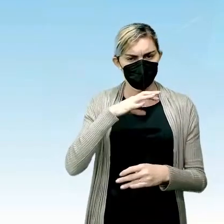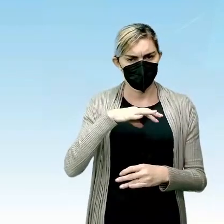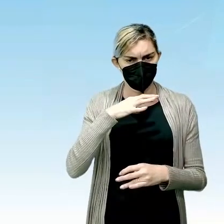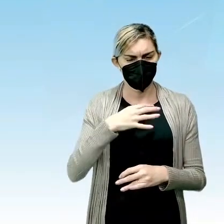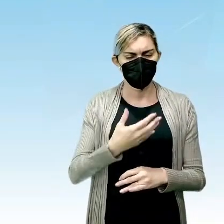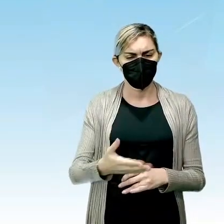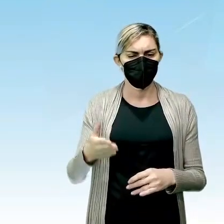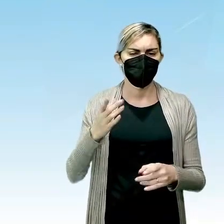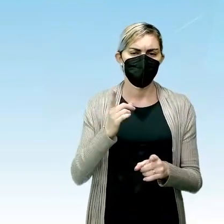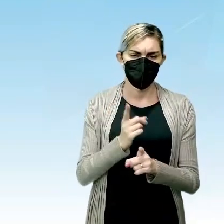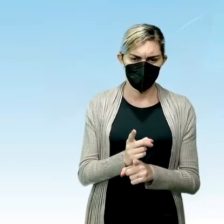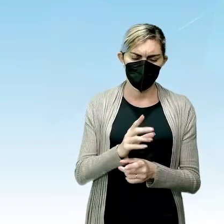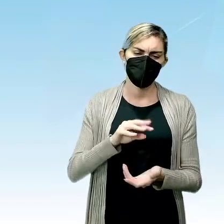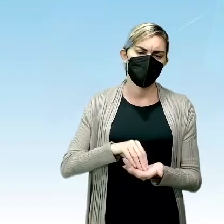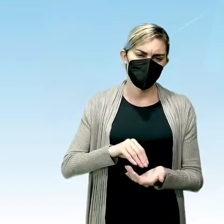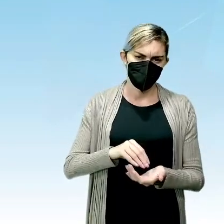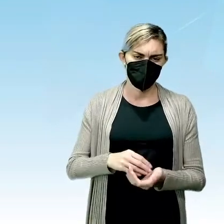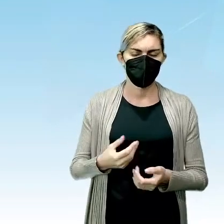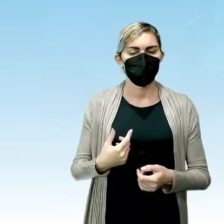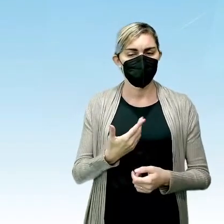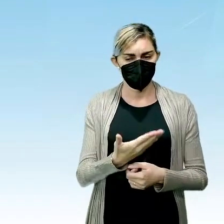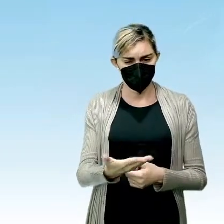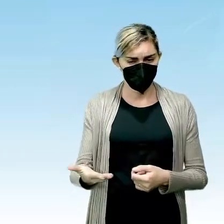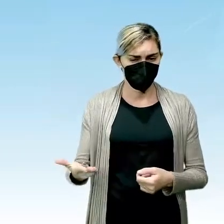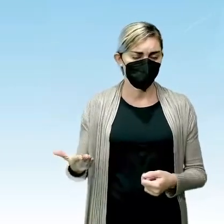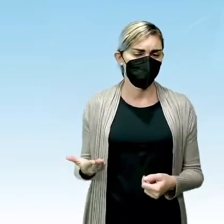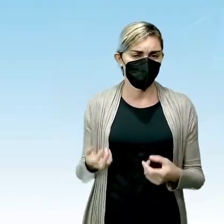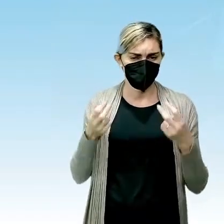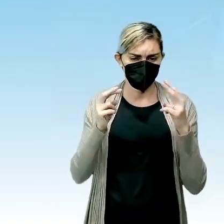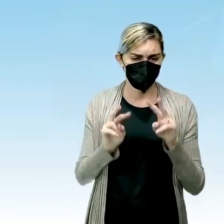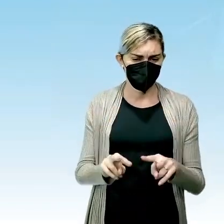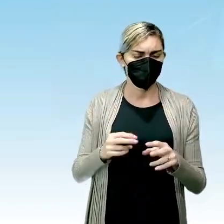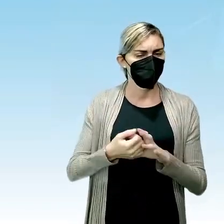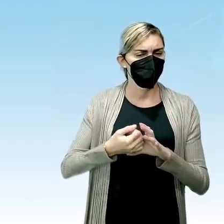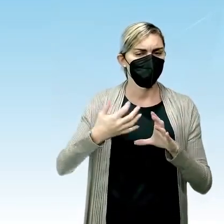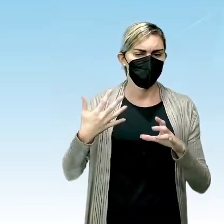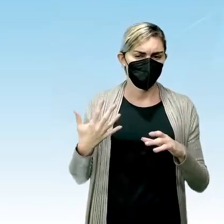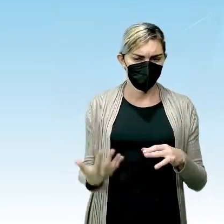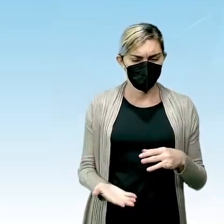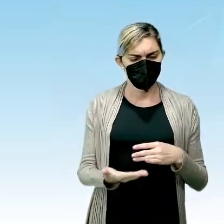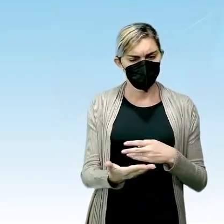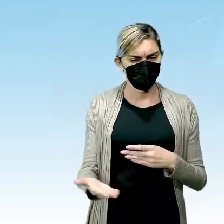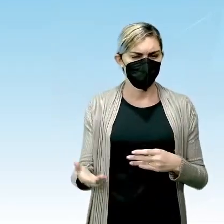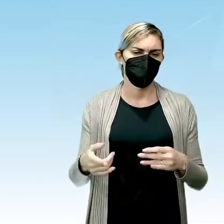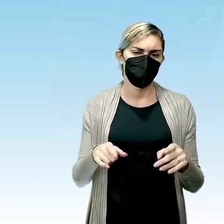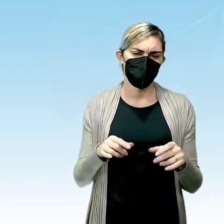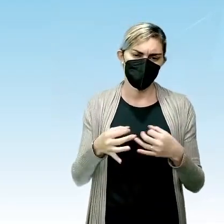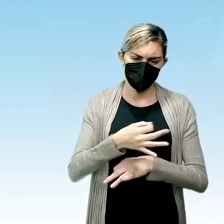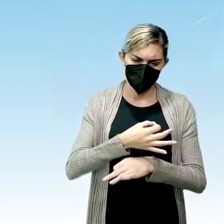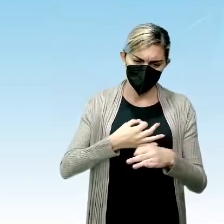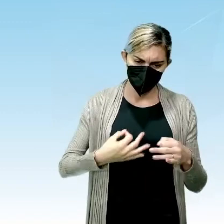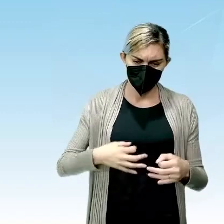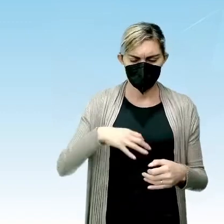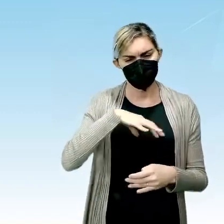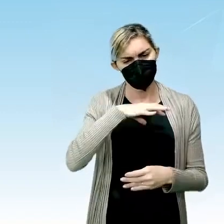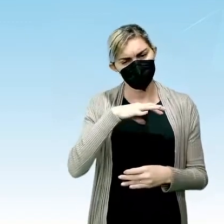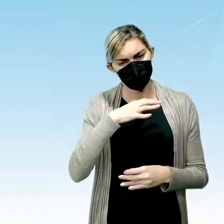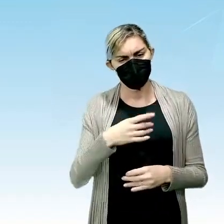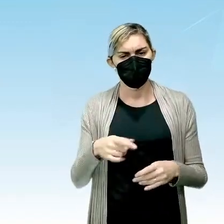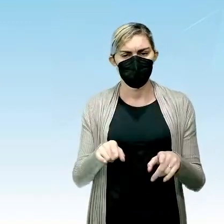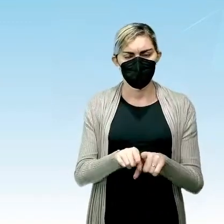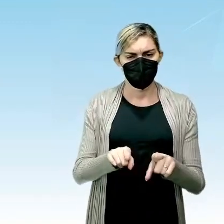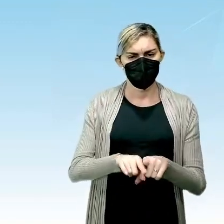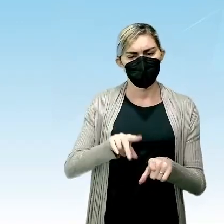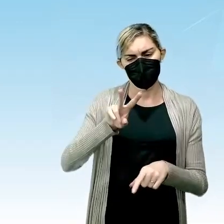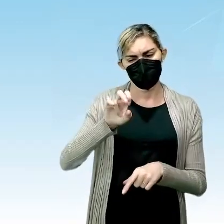encontrar ausente. E aí a gente viu características tanto das células animal e das vegetais